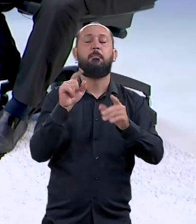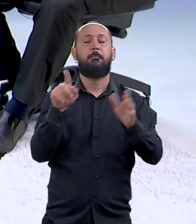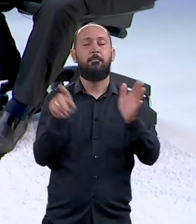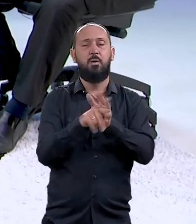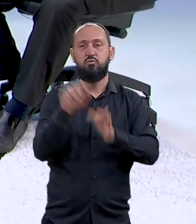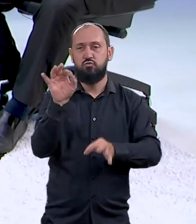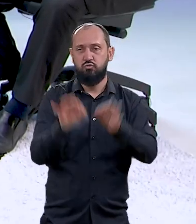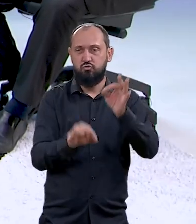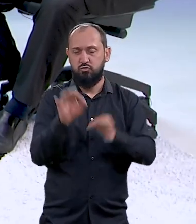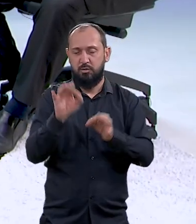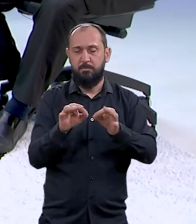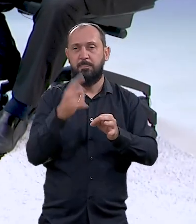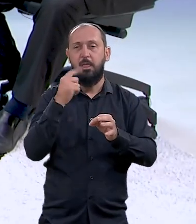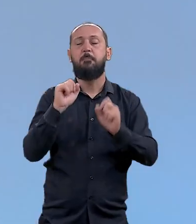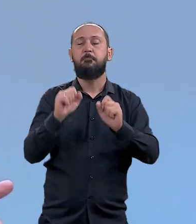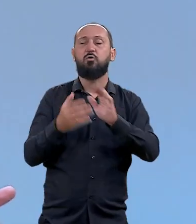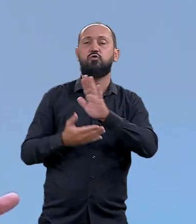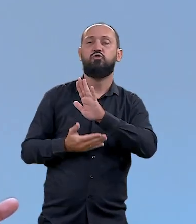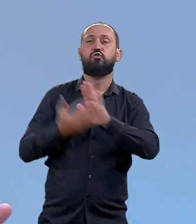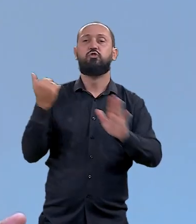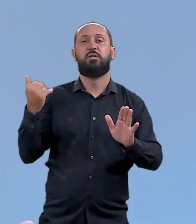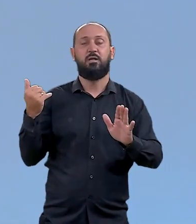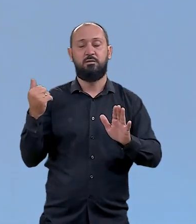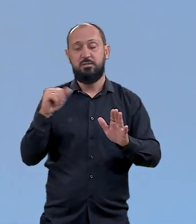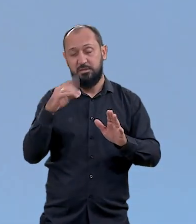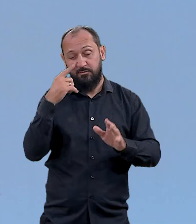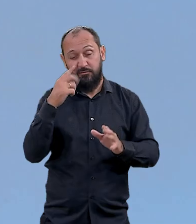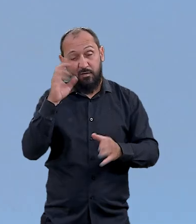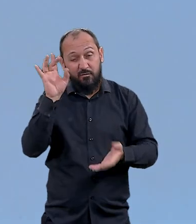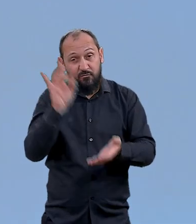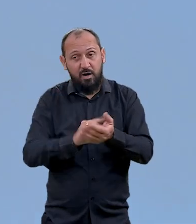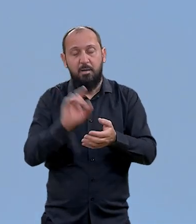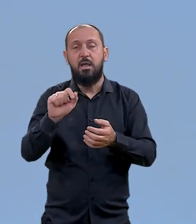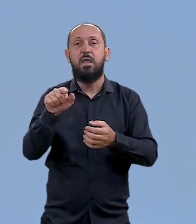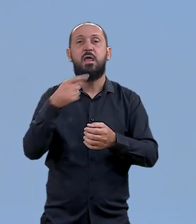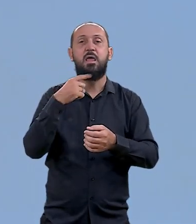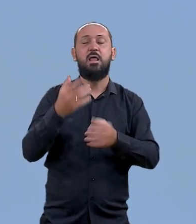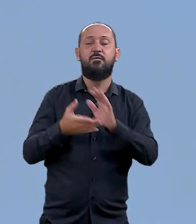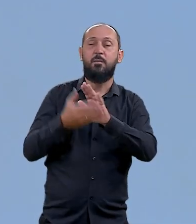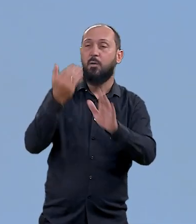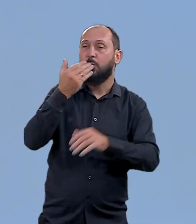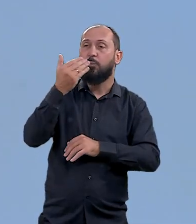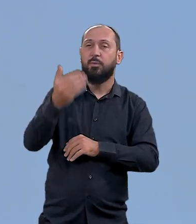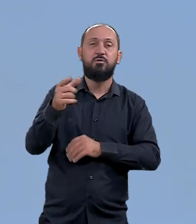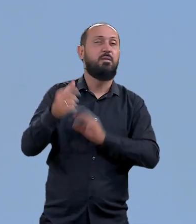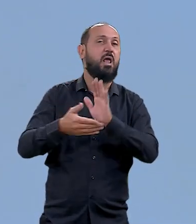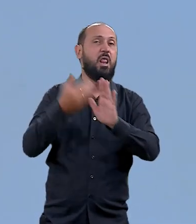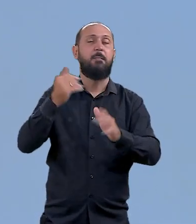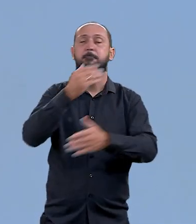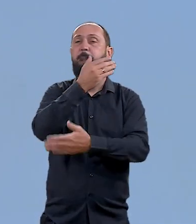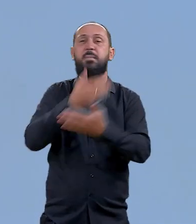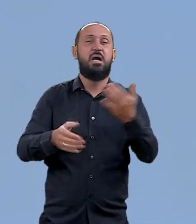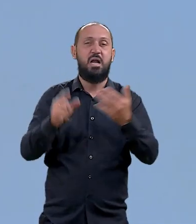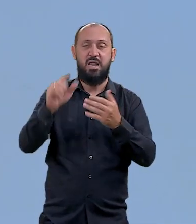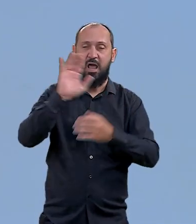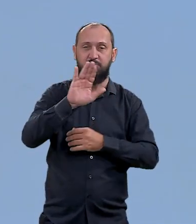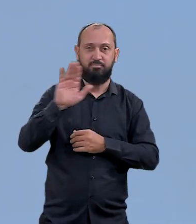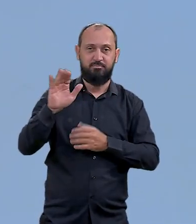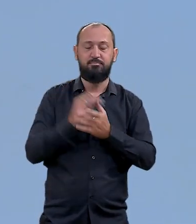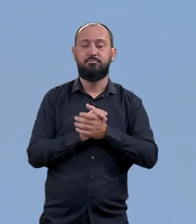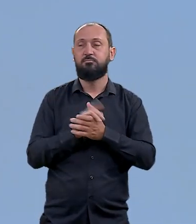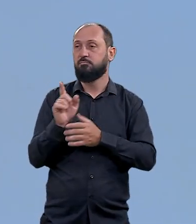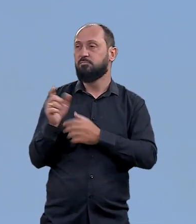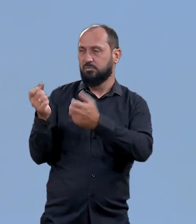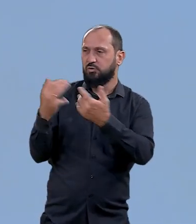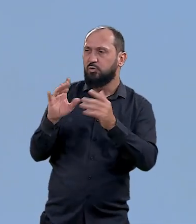né? O Tribunal Regional Eleitoral de Mato Grosso do Sul está aberto a receber denúncias para que esse